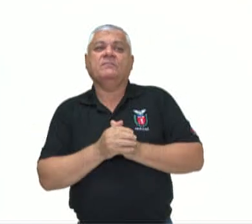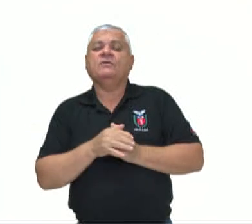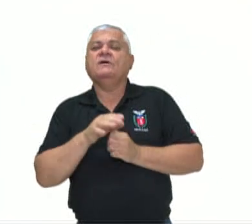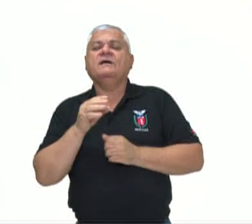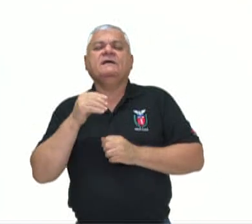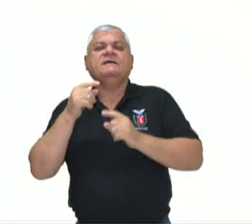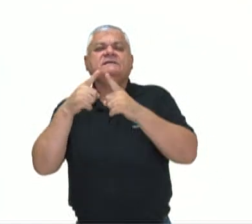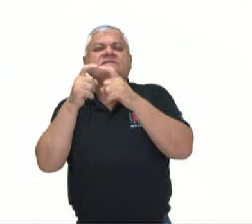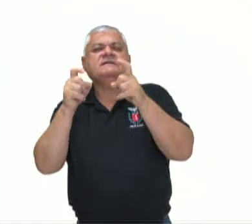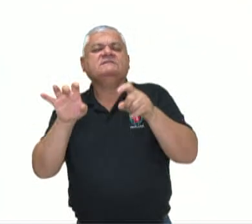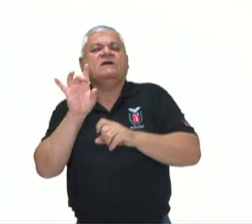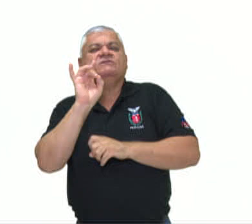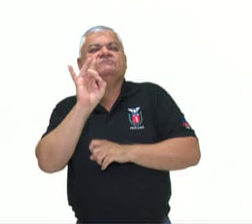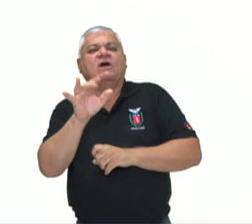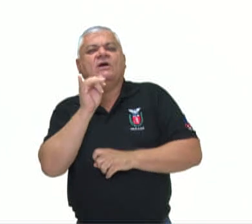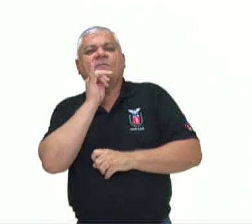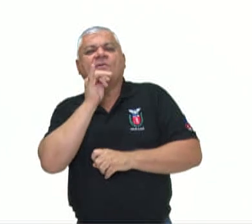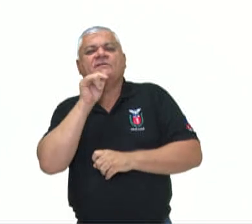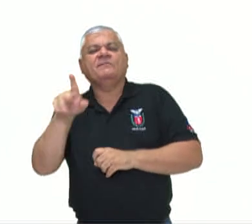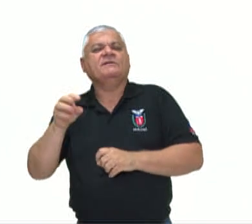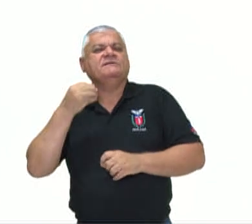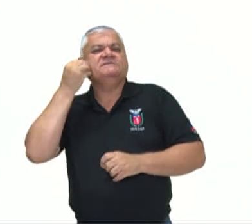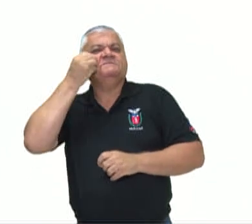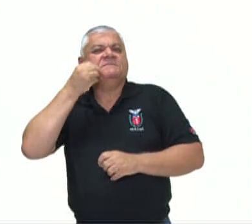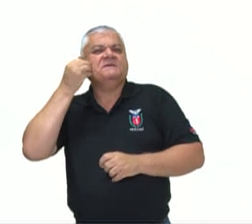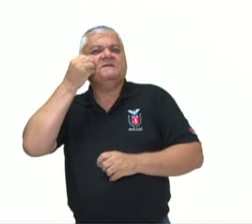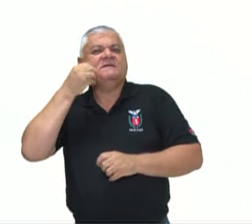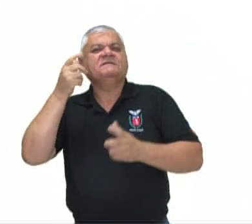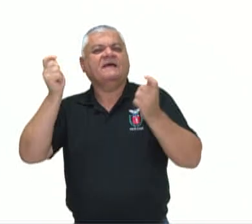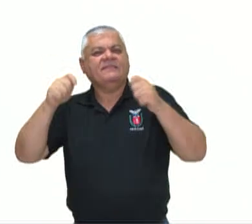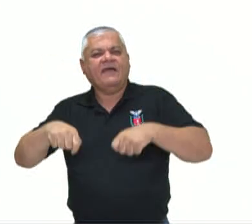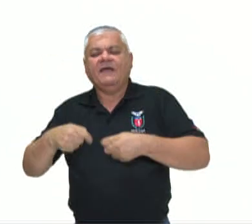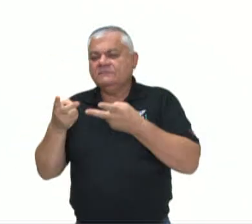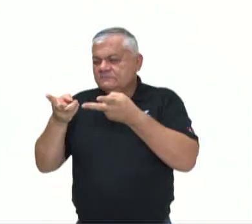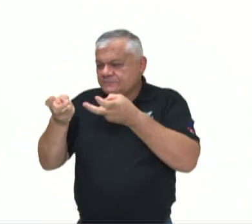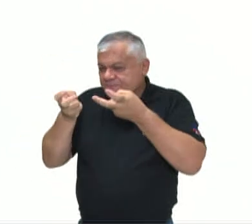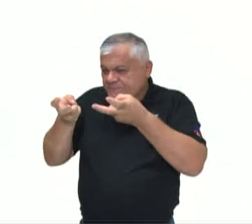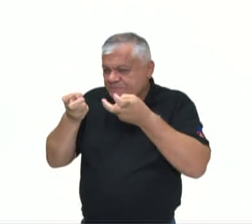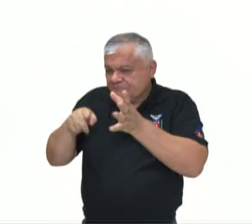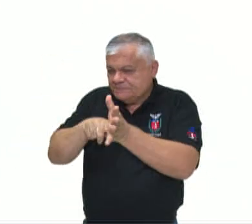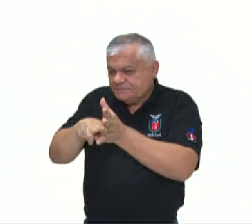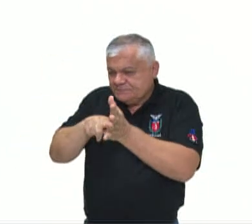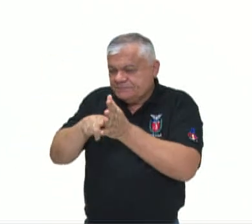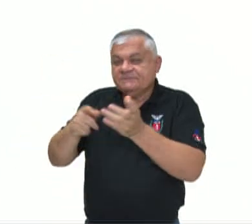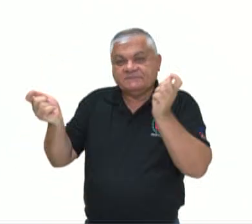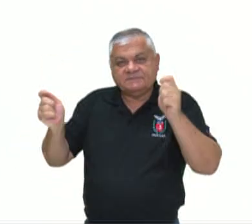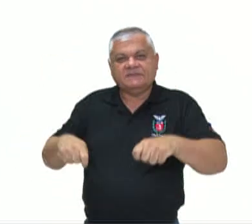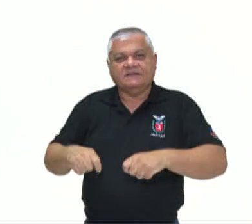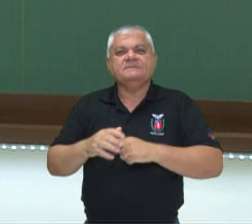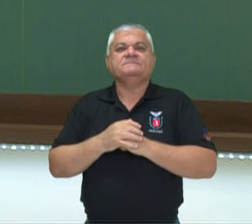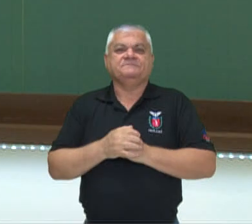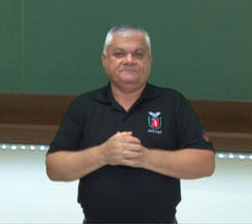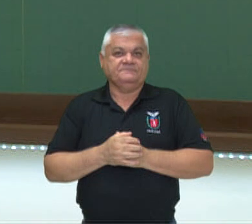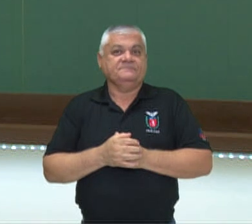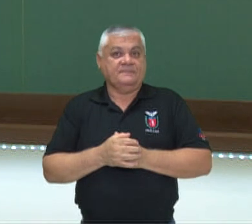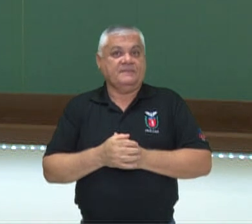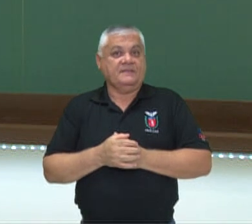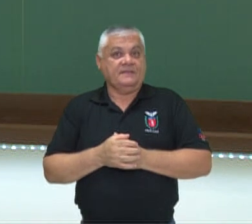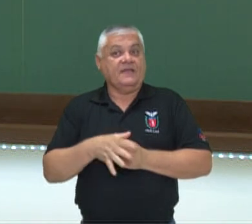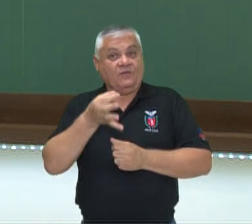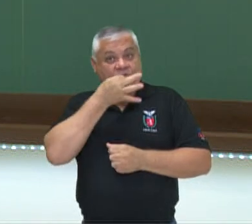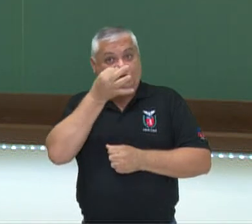apenas aquelas que se referem à experiência e que podem ser verificadas. Esse critério da